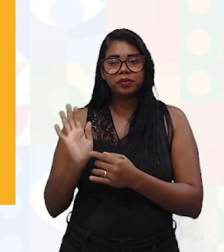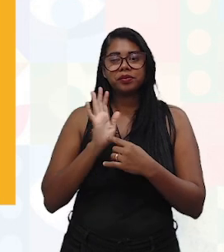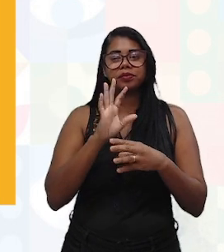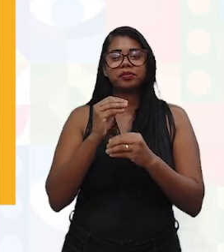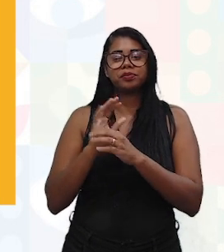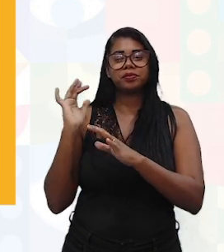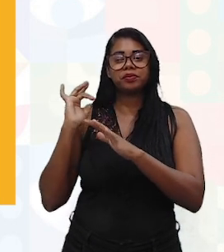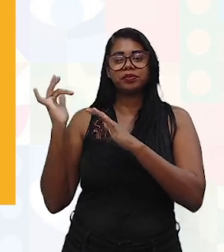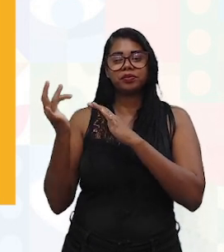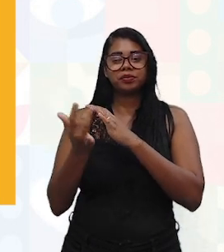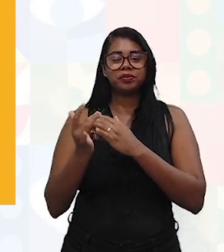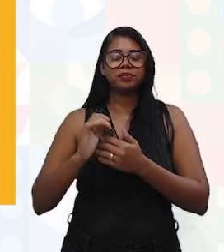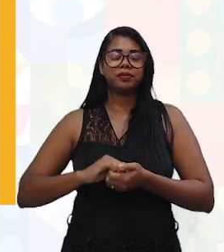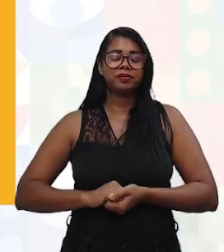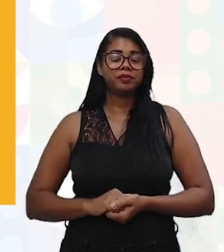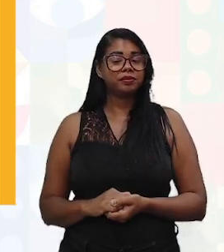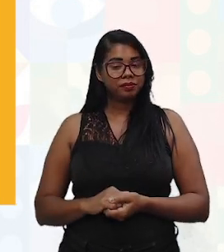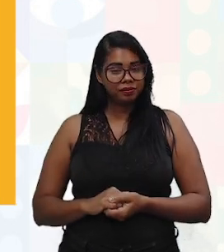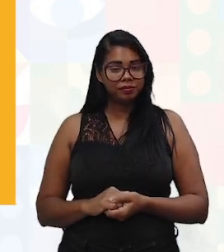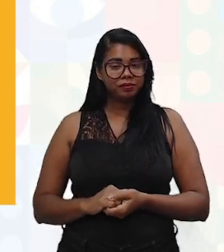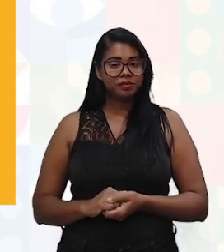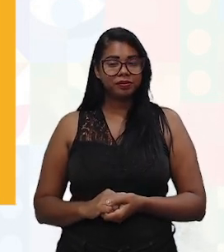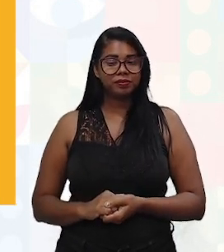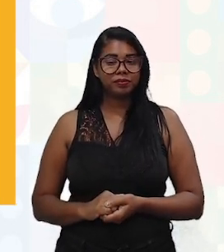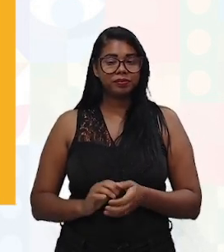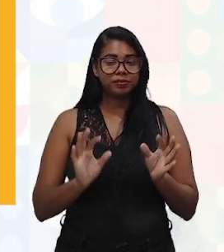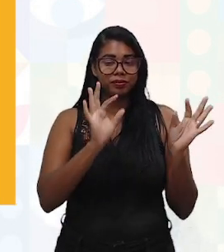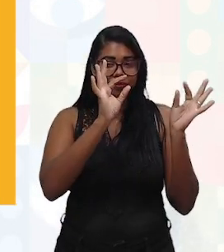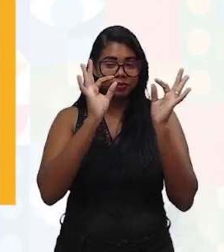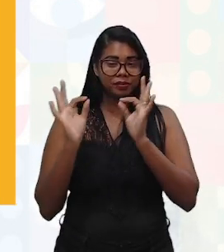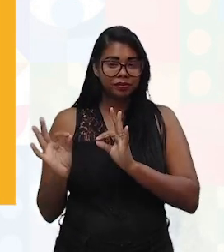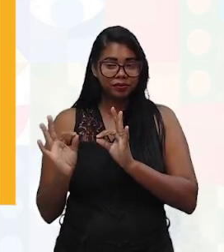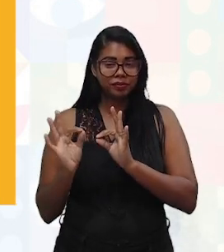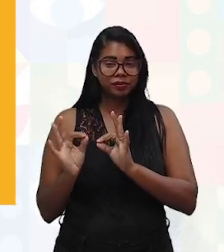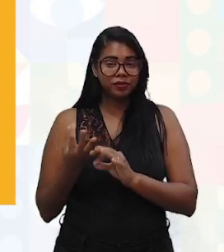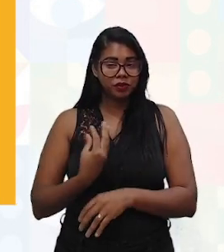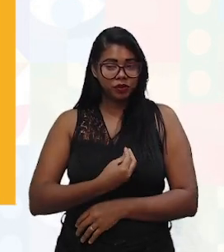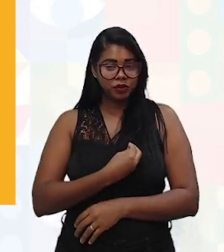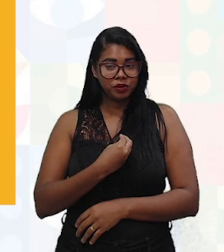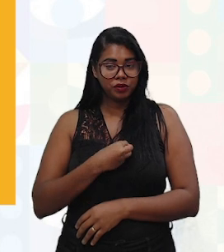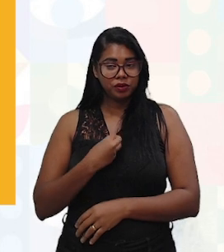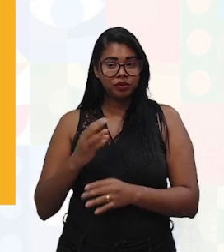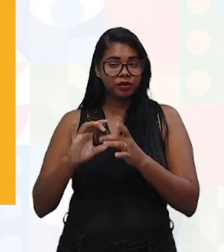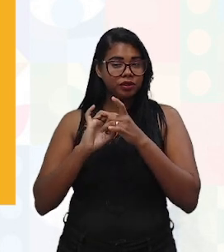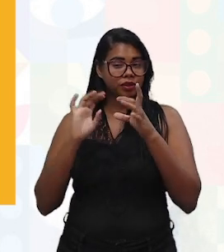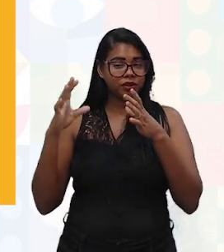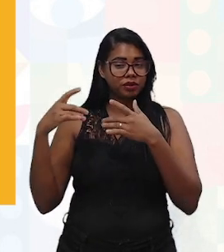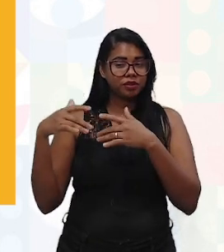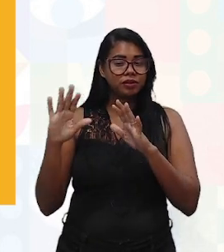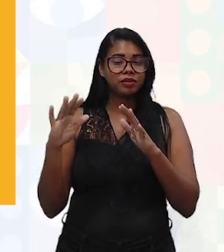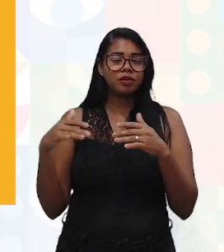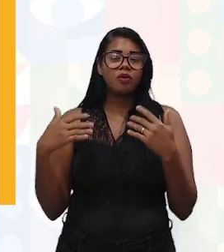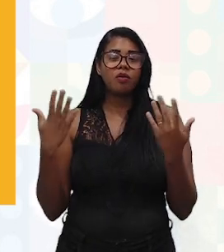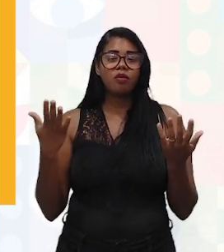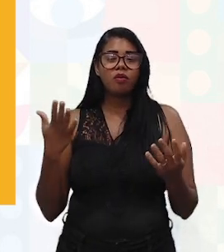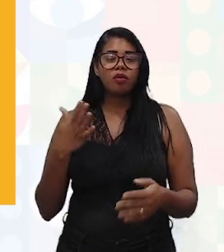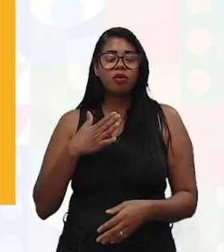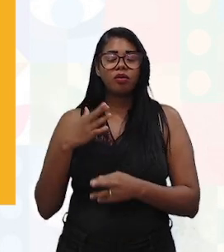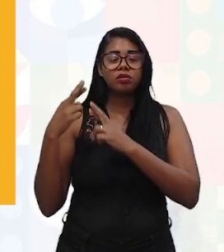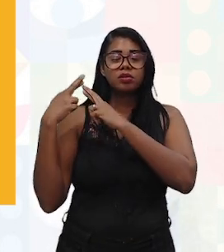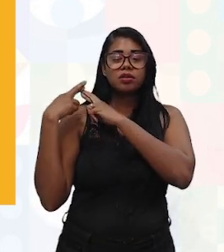redes sociais. Mas preste atenção, se eu deixo a vida me levar, qual é o meu papel? Qual